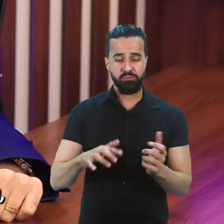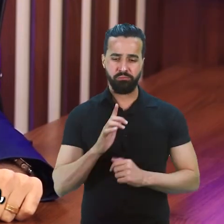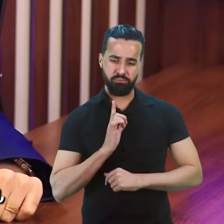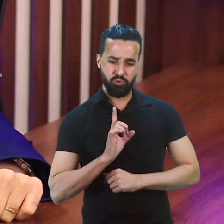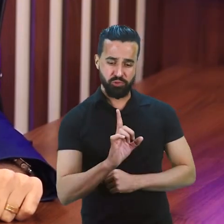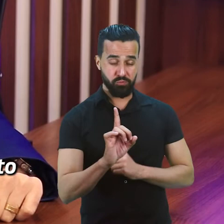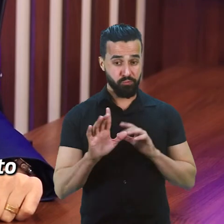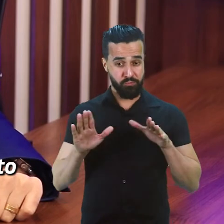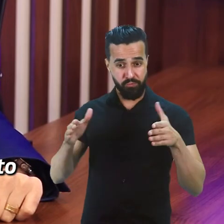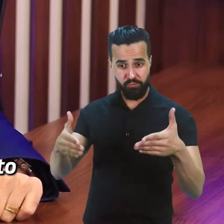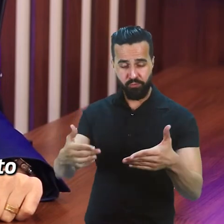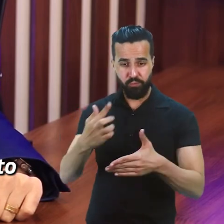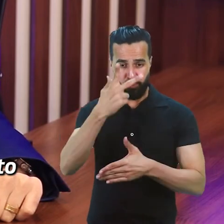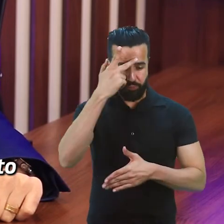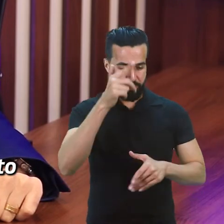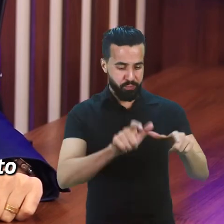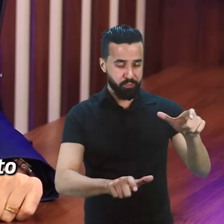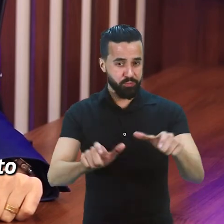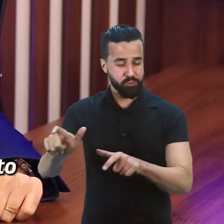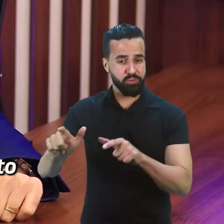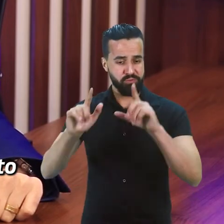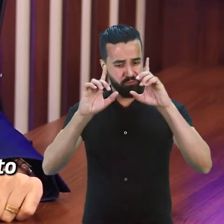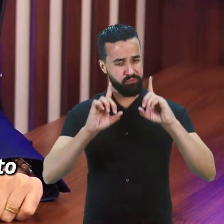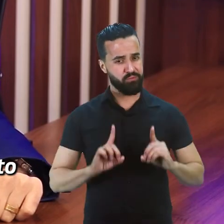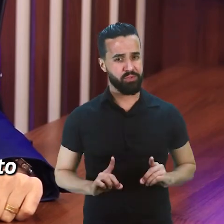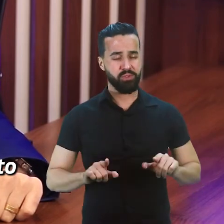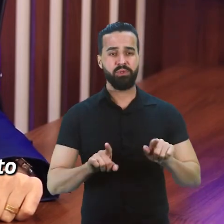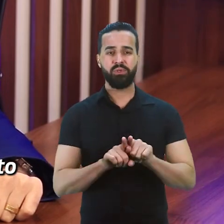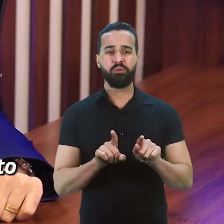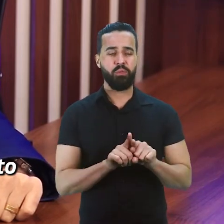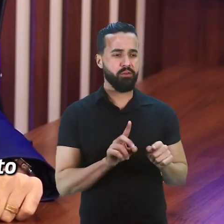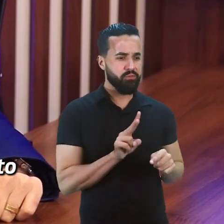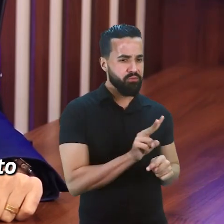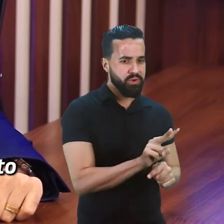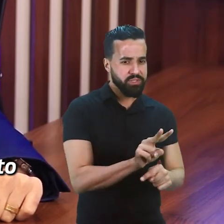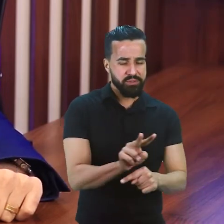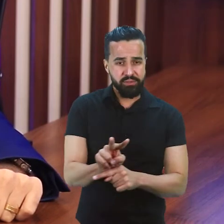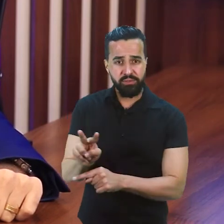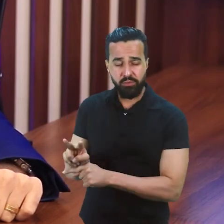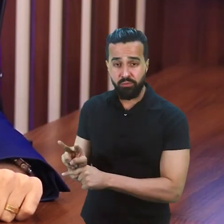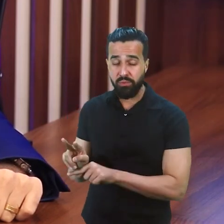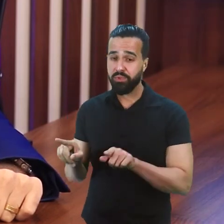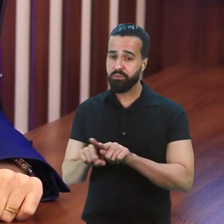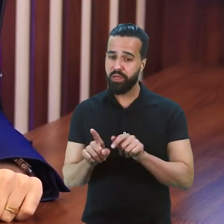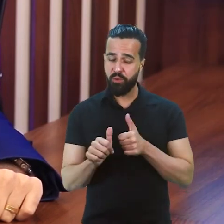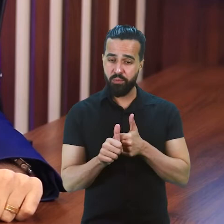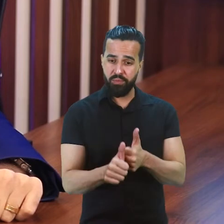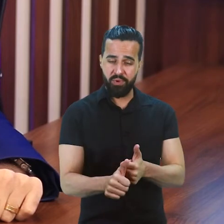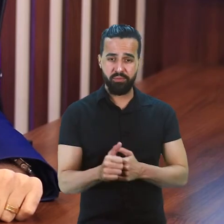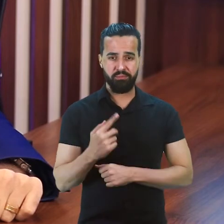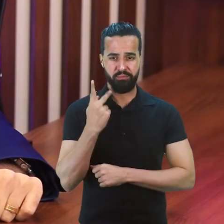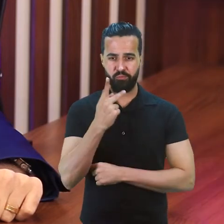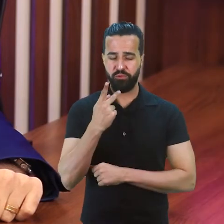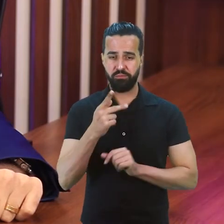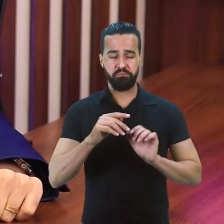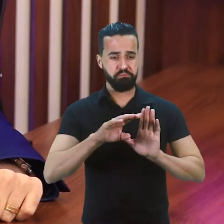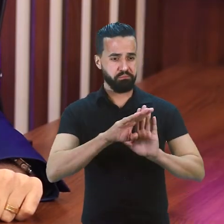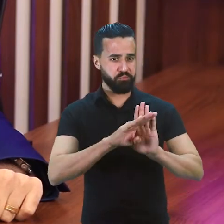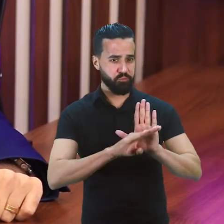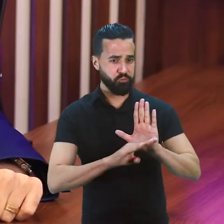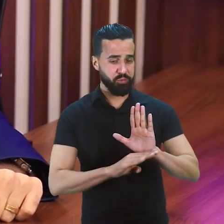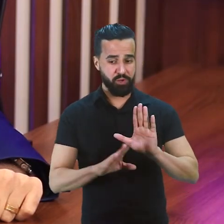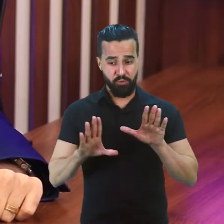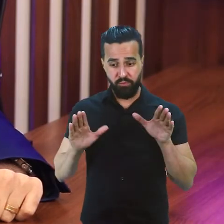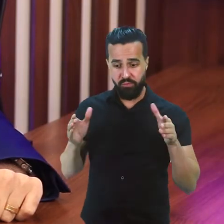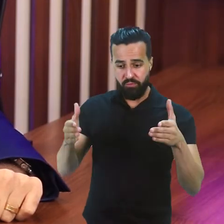com deficiência, inclusive na fiscalização, né, do cumprimento dessa legislação, e acompanhar também as políticas públicas voltadas à